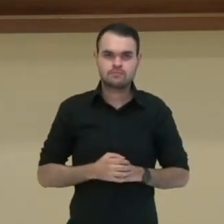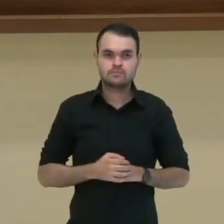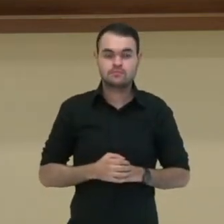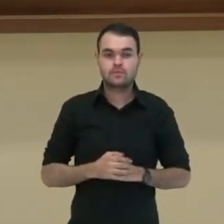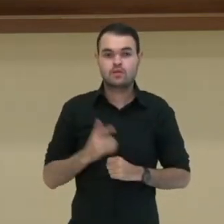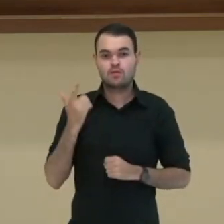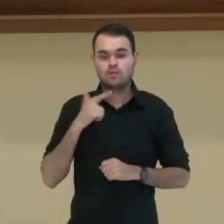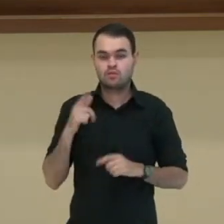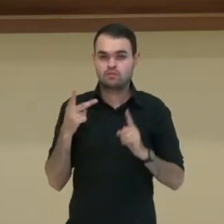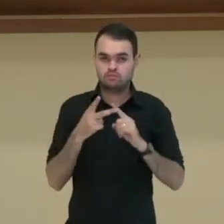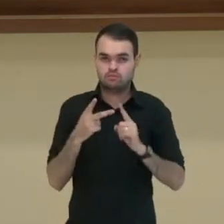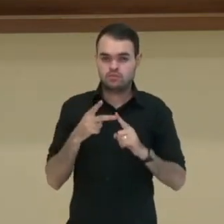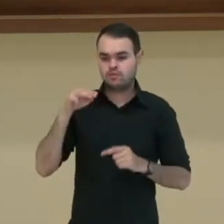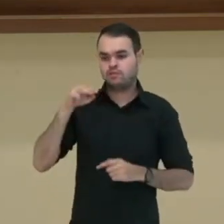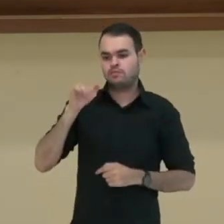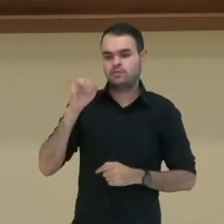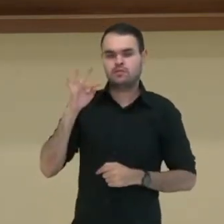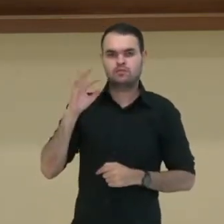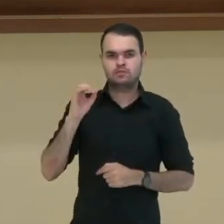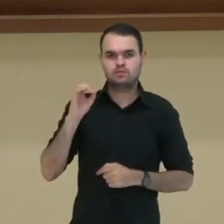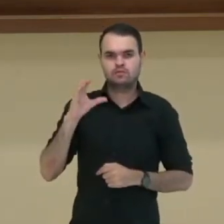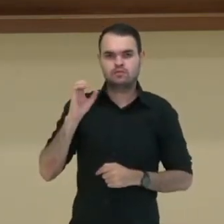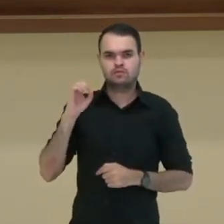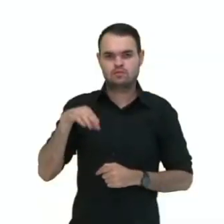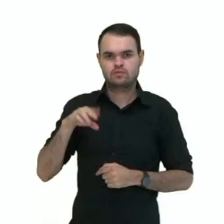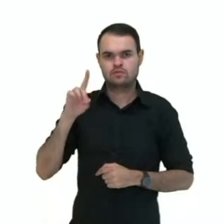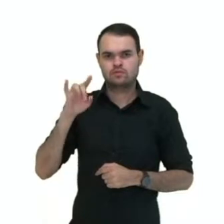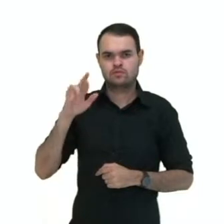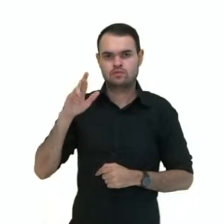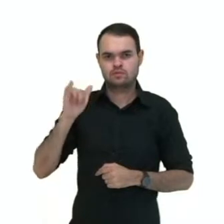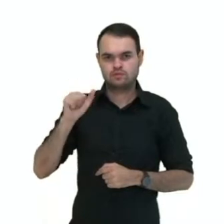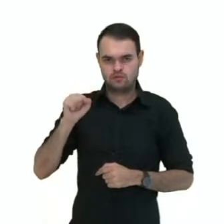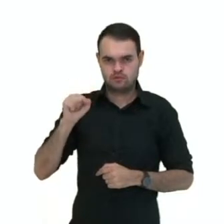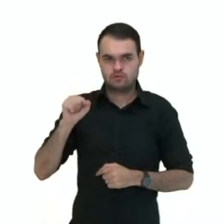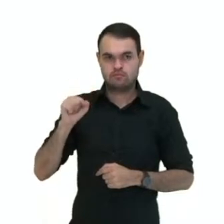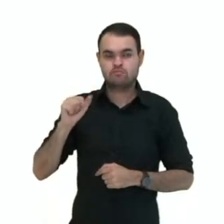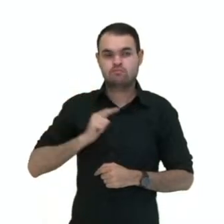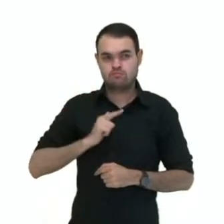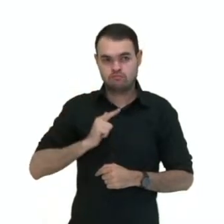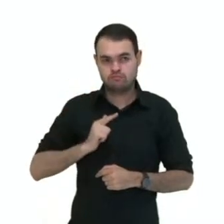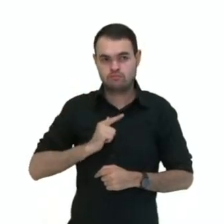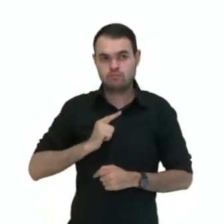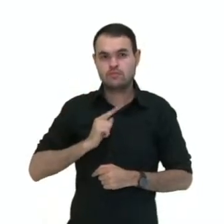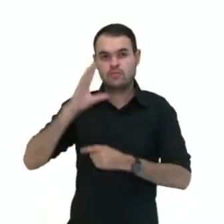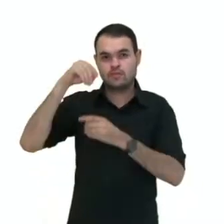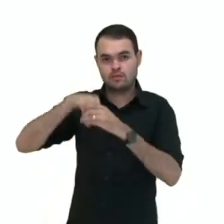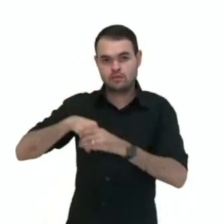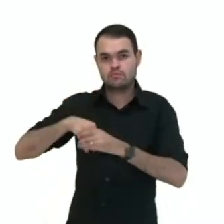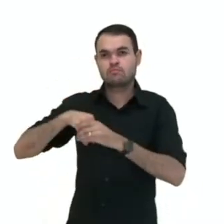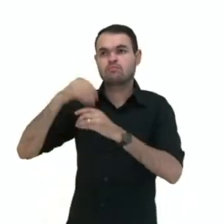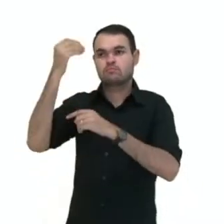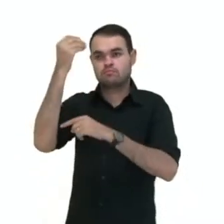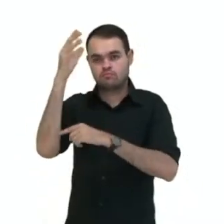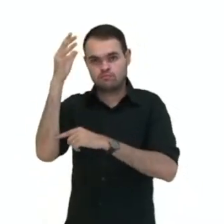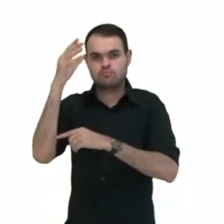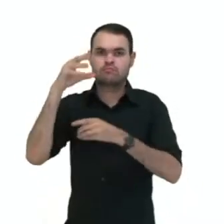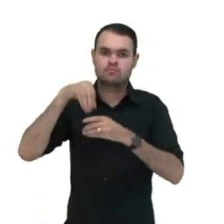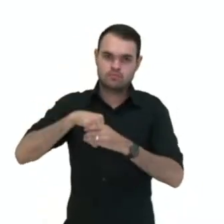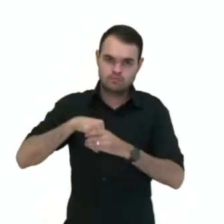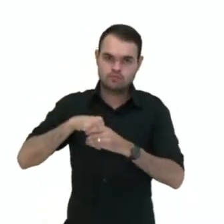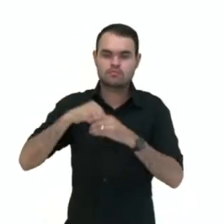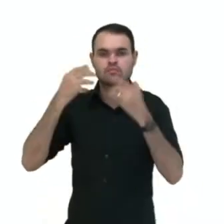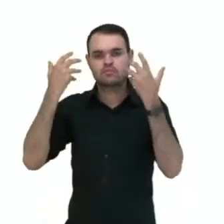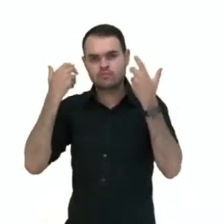Mitocôndrias. Então, olha aqui as mitocôndrias. Observa aqui, ó, tanto na célula vegetal como na célula animal. Essa